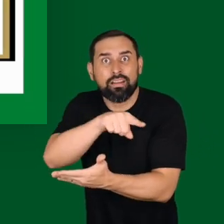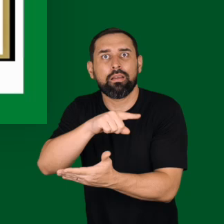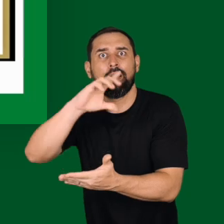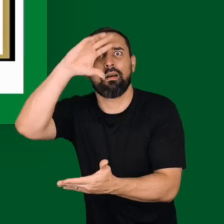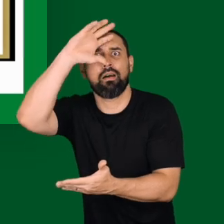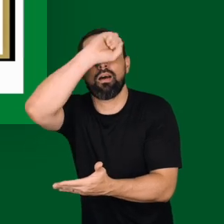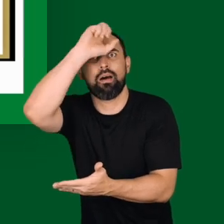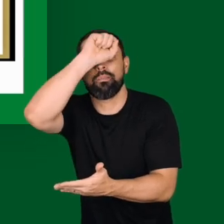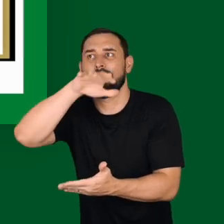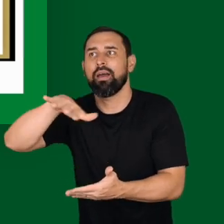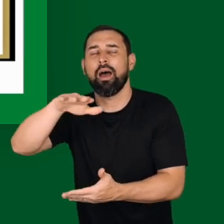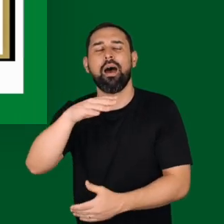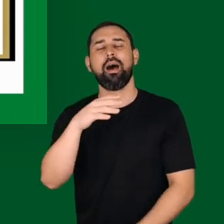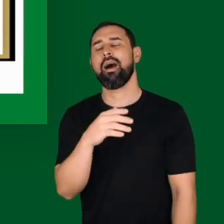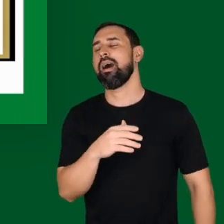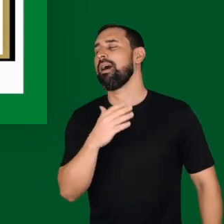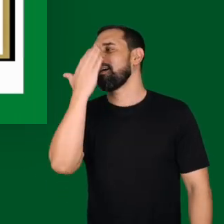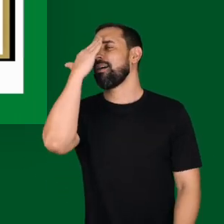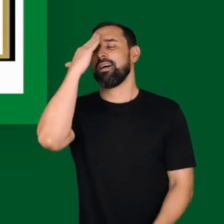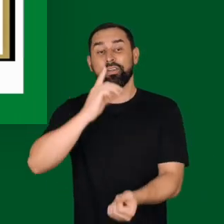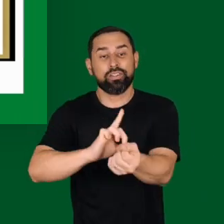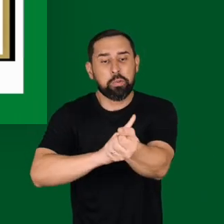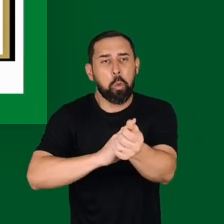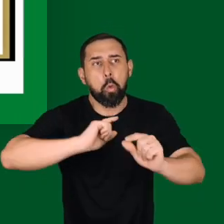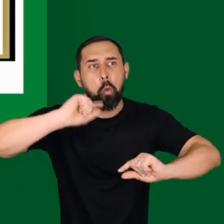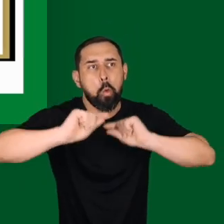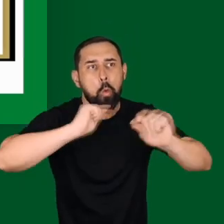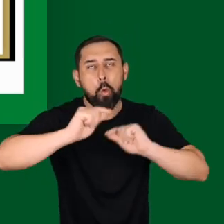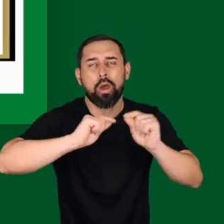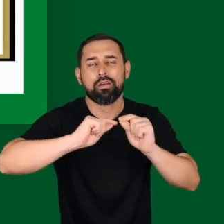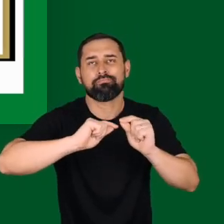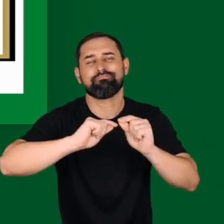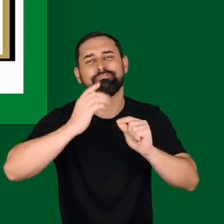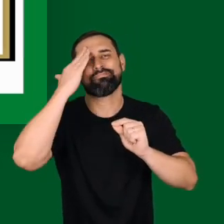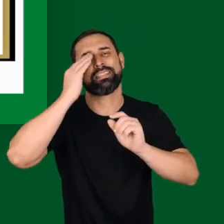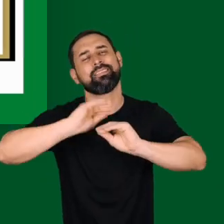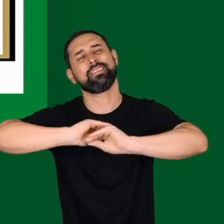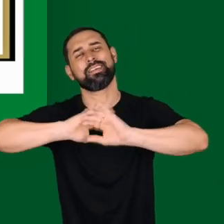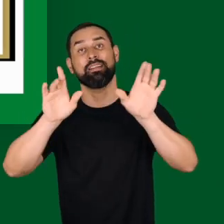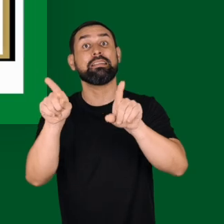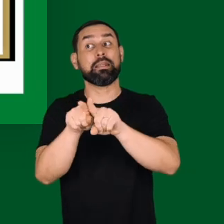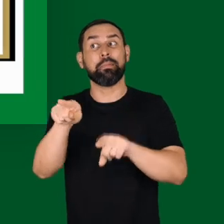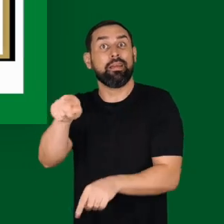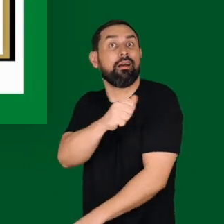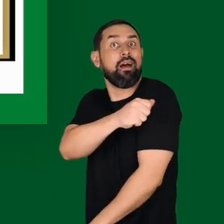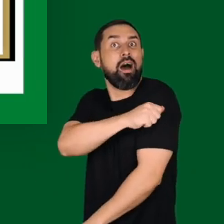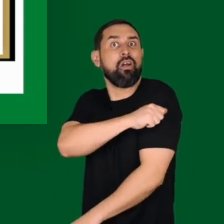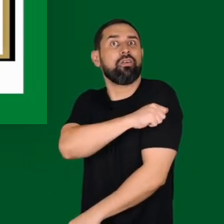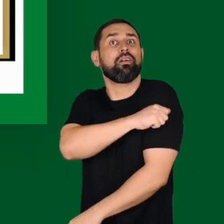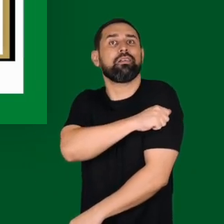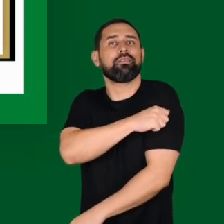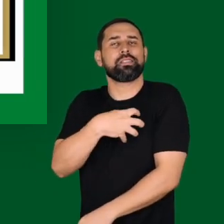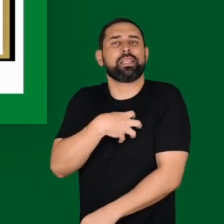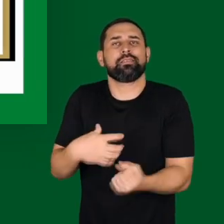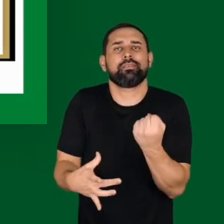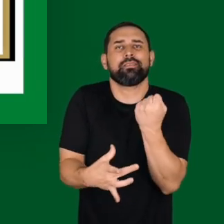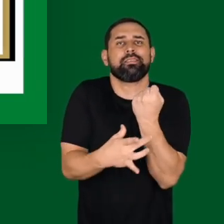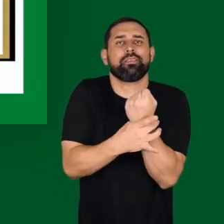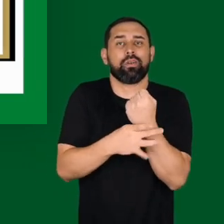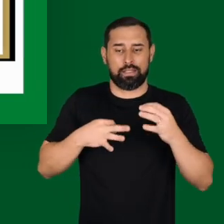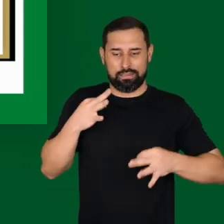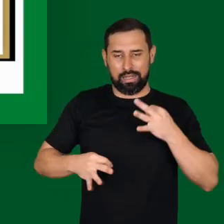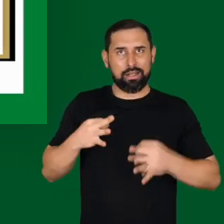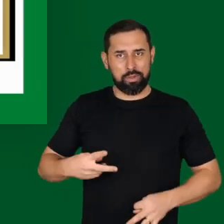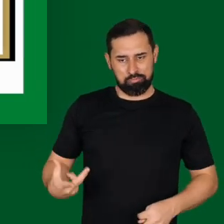conhecimento, da escola acerca da doença diabetes, e isso permitirá que o aluno se sinta seguro, para realizar